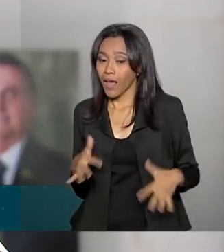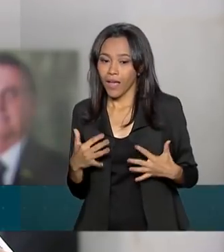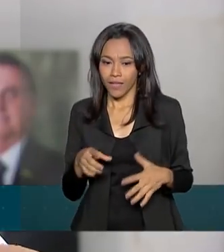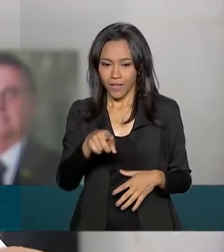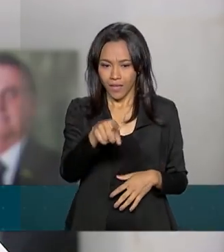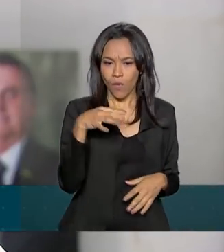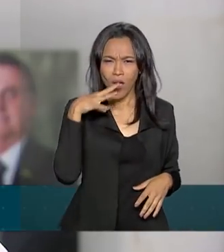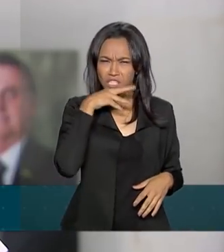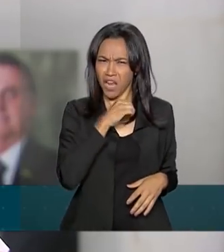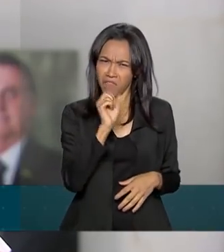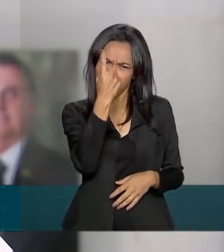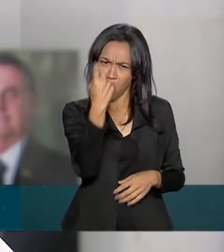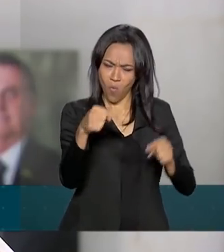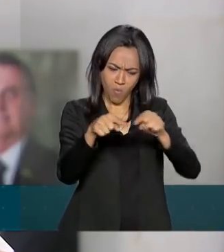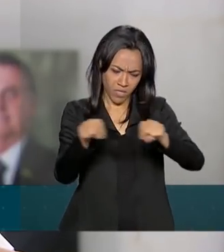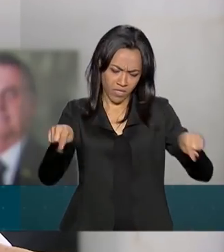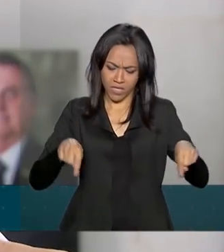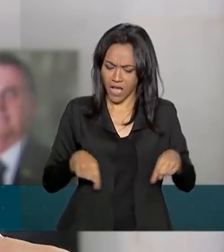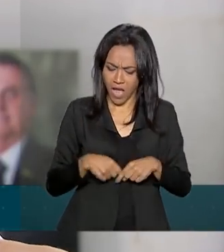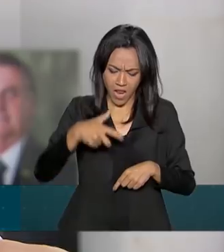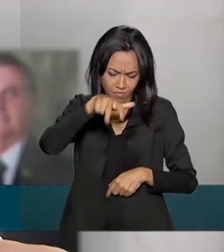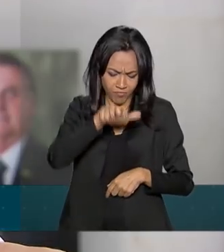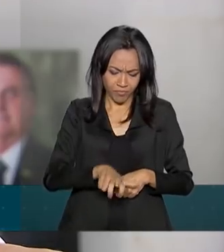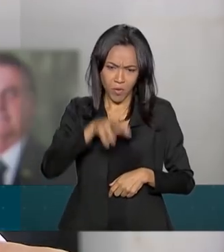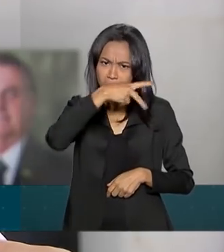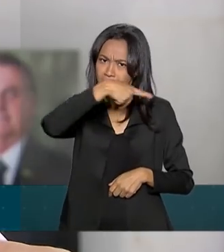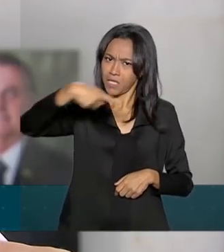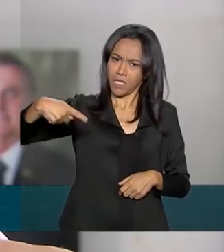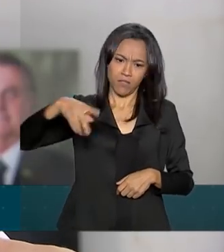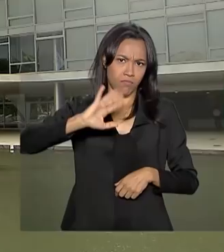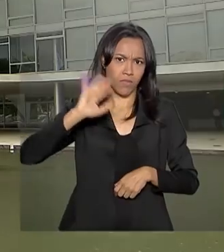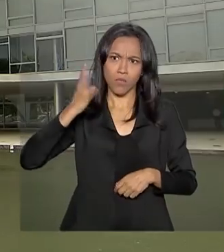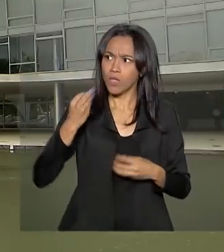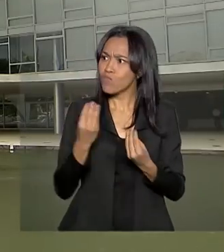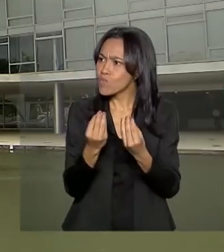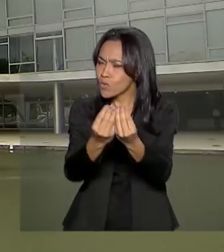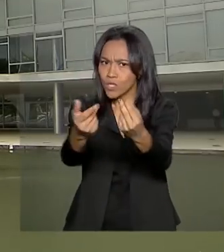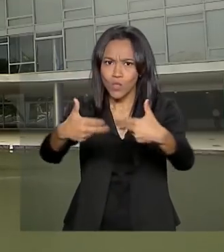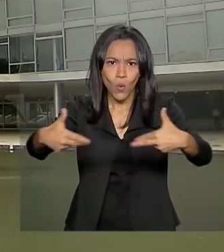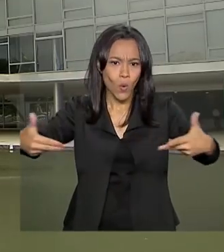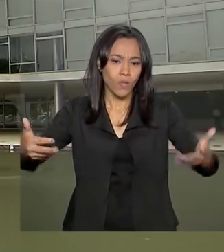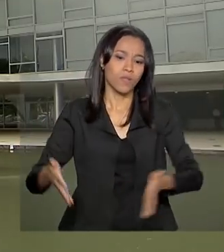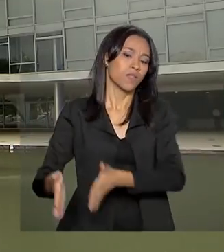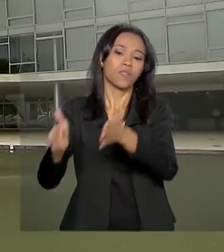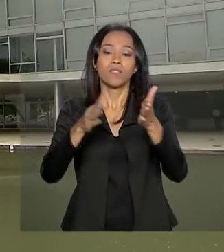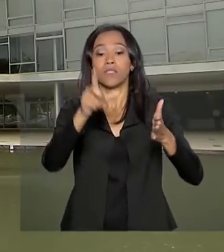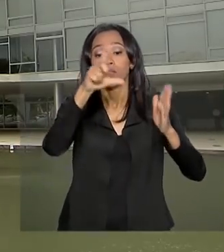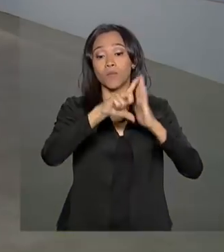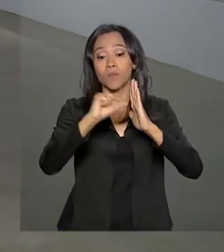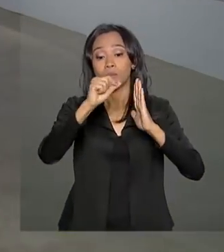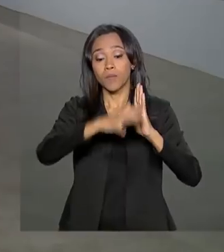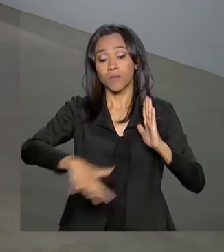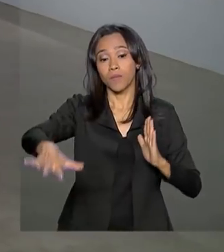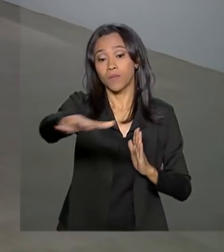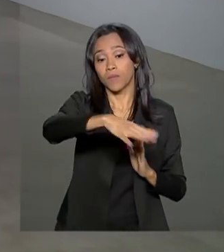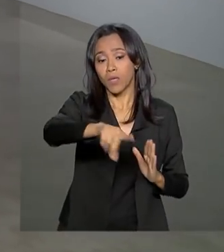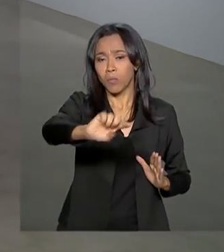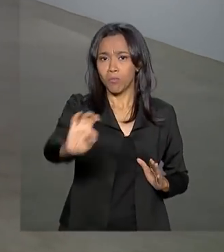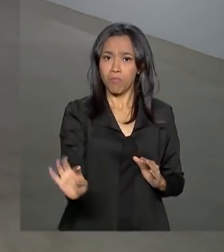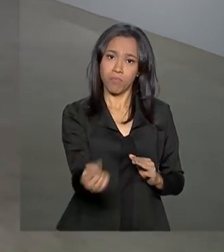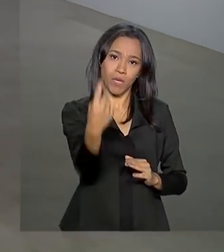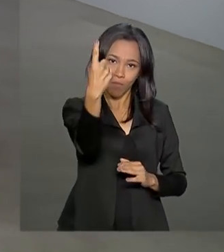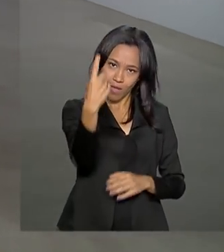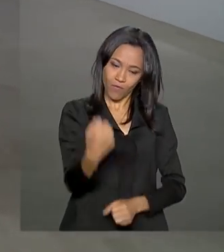só uma sala com o presidente dentro, nada mais, mas eu vi aqui muito mais. O Palácio do Planalto foi um dos primeiros